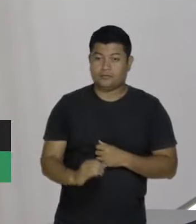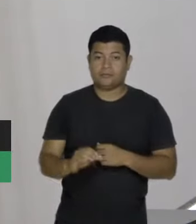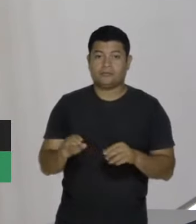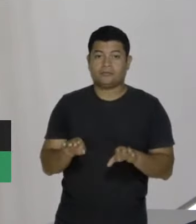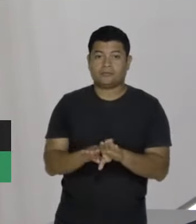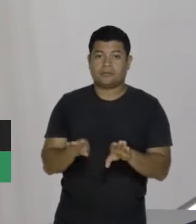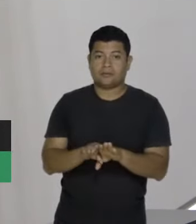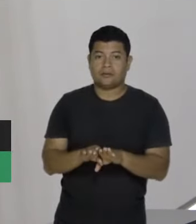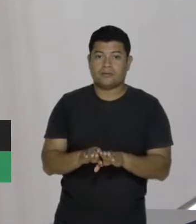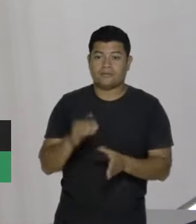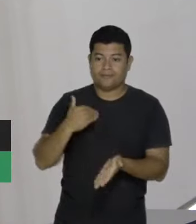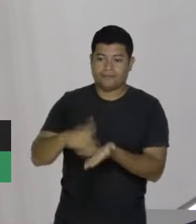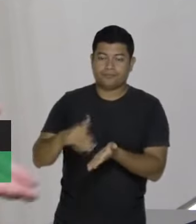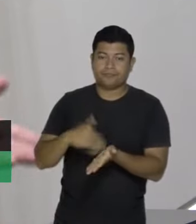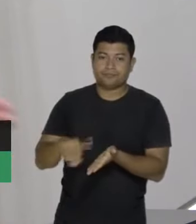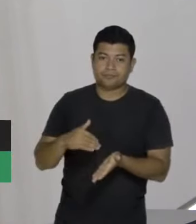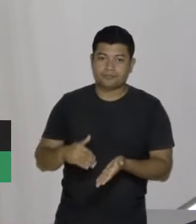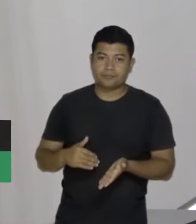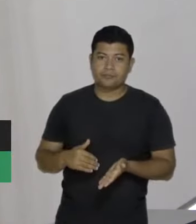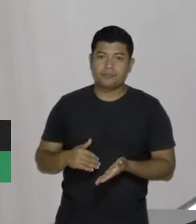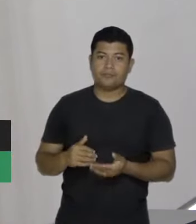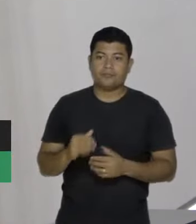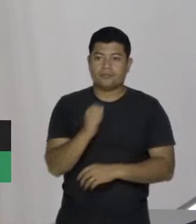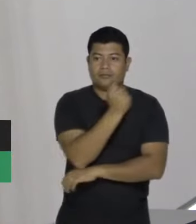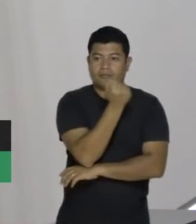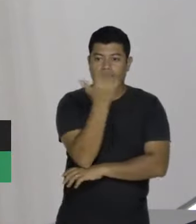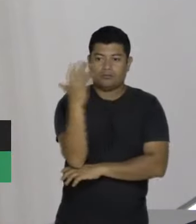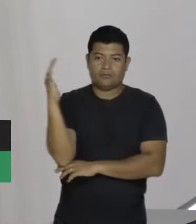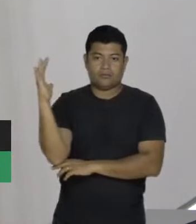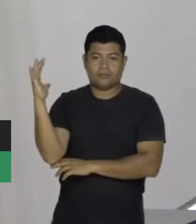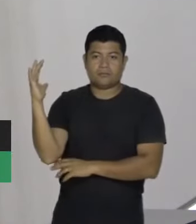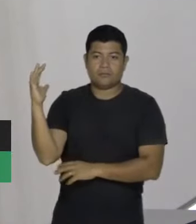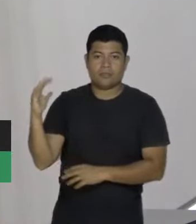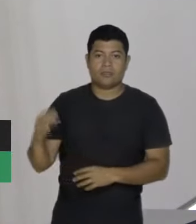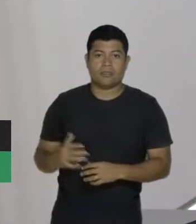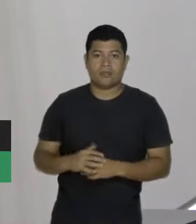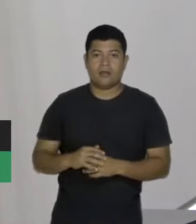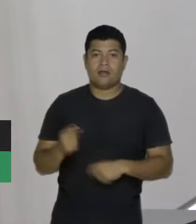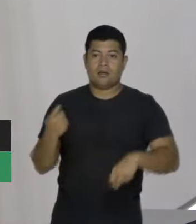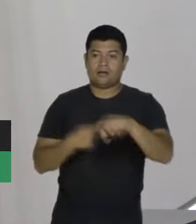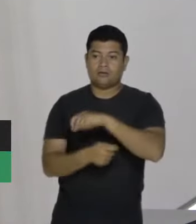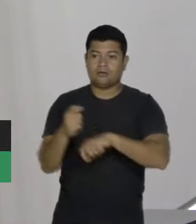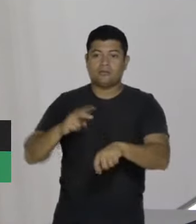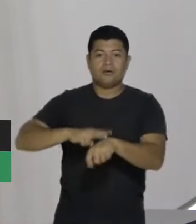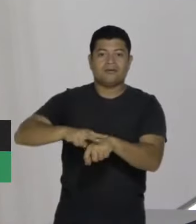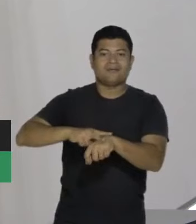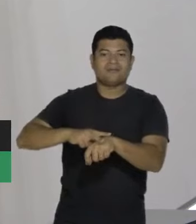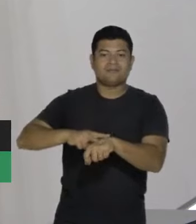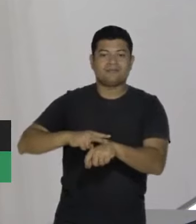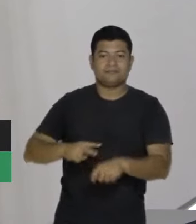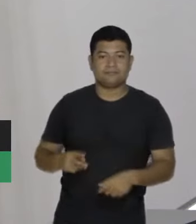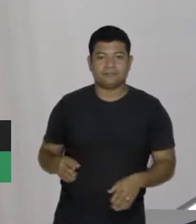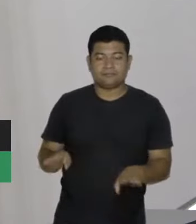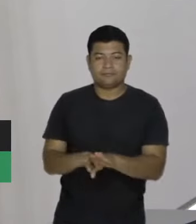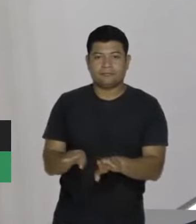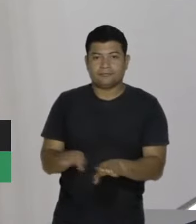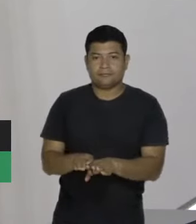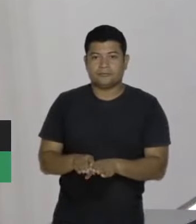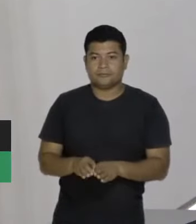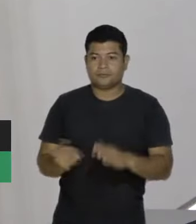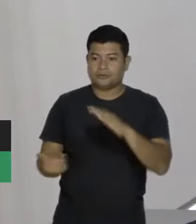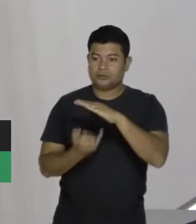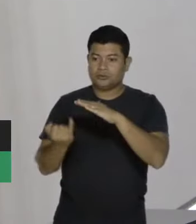terá a Secretaria Meio Ambiente e Economia Verde, Indústria, Comércio e